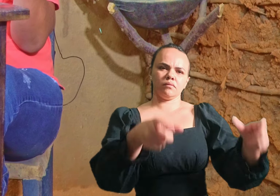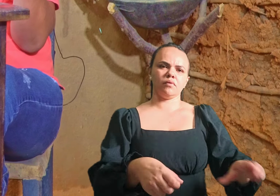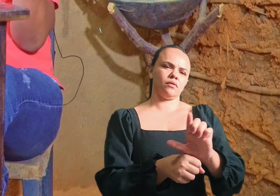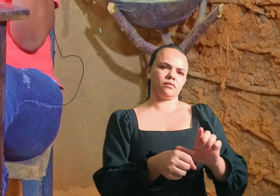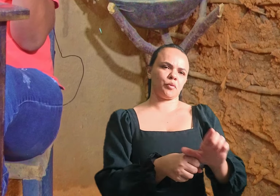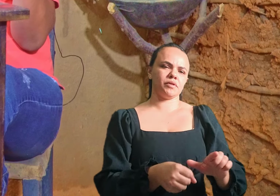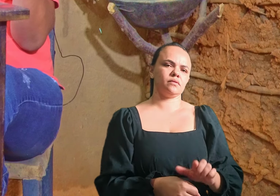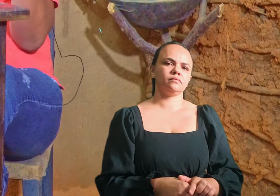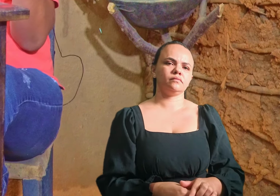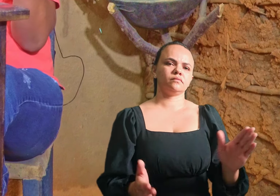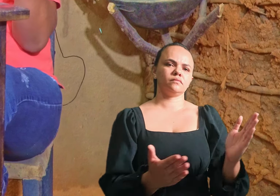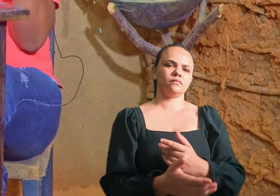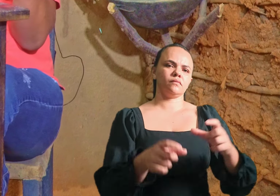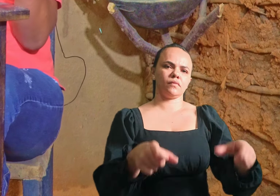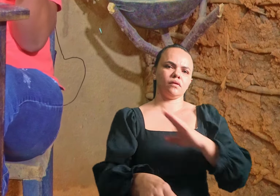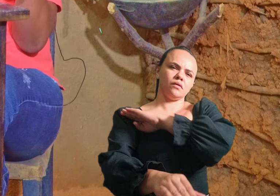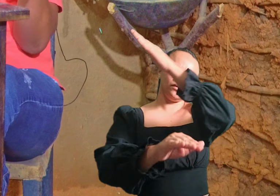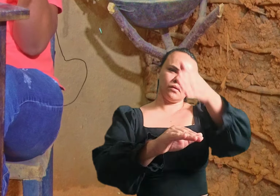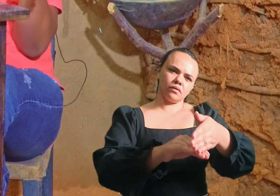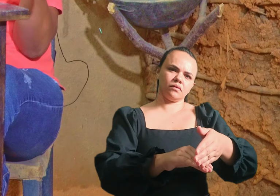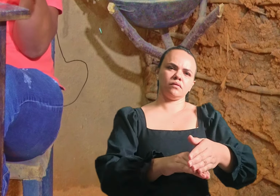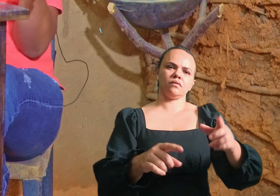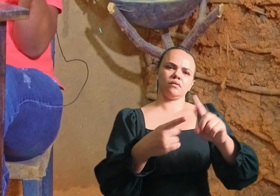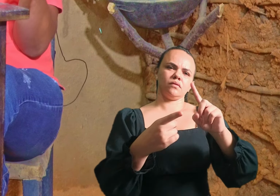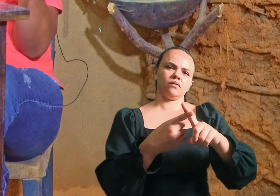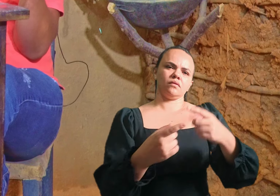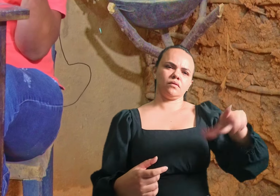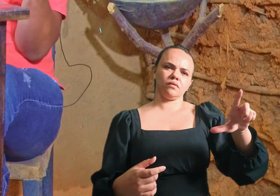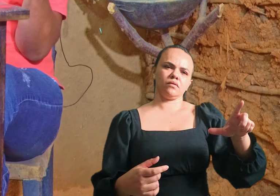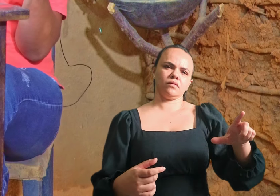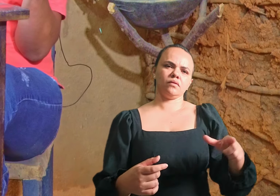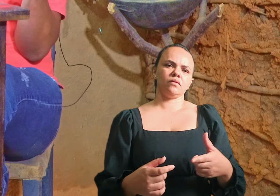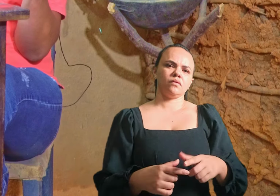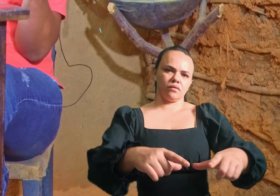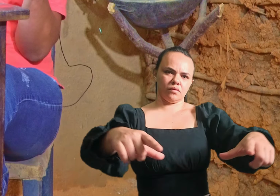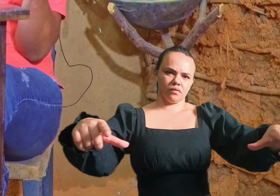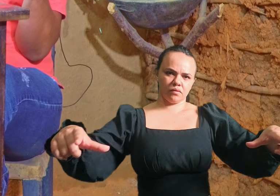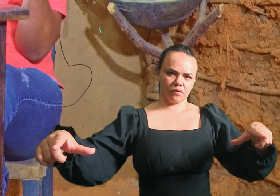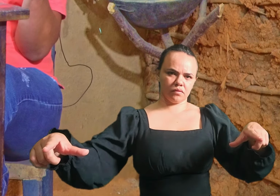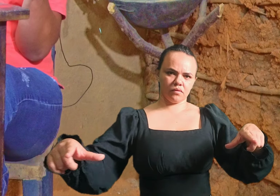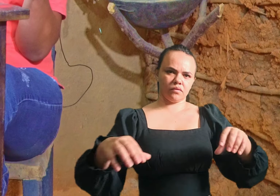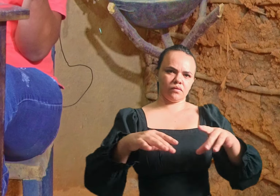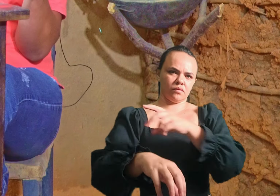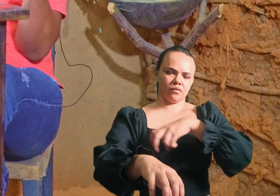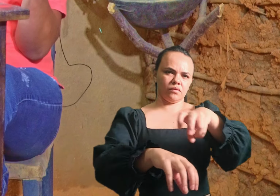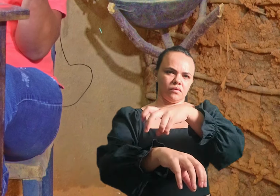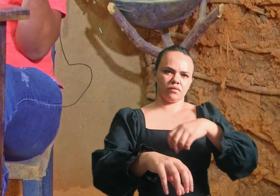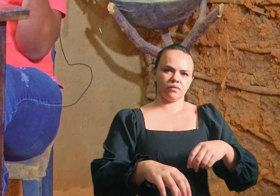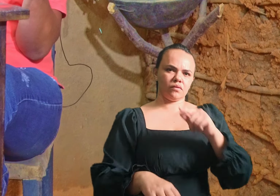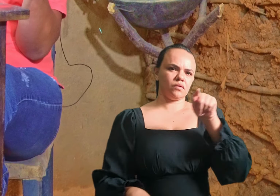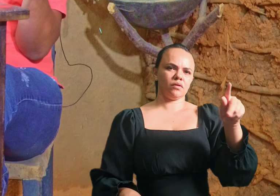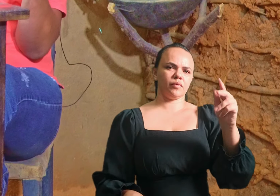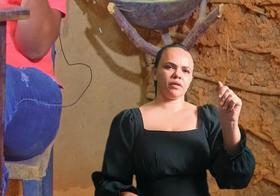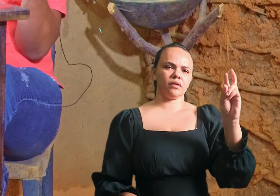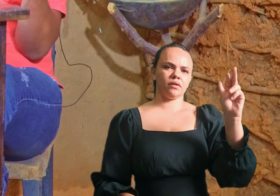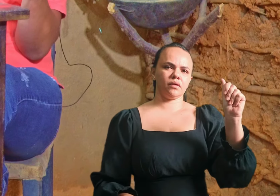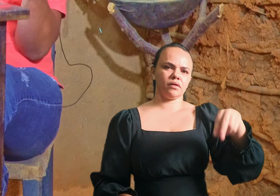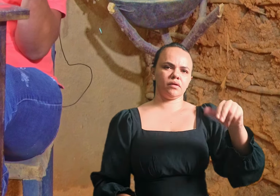datas nós estamos falando Gomes aqui na serra mas quando você chega lá no Paraná por exemplo lá no Paraná